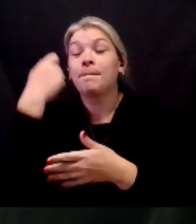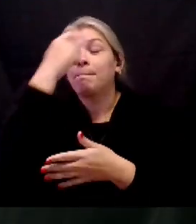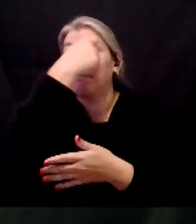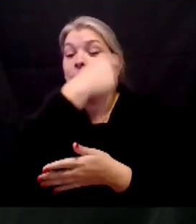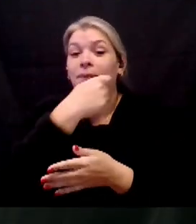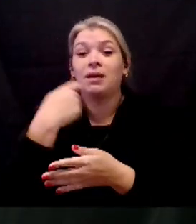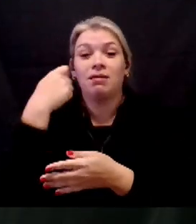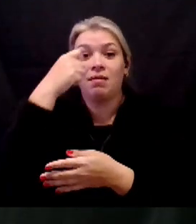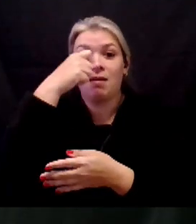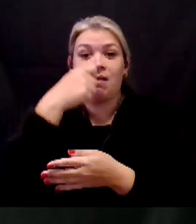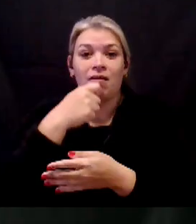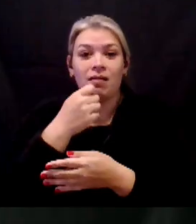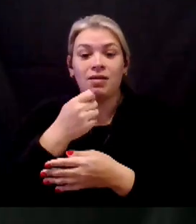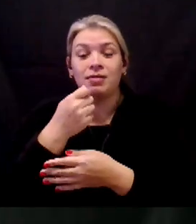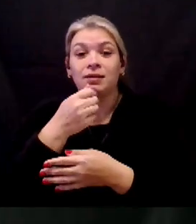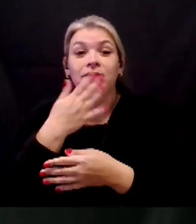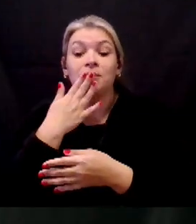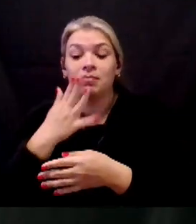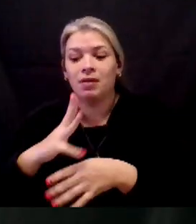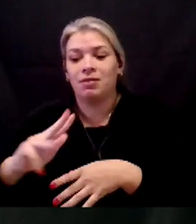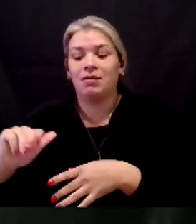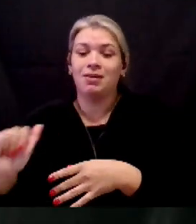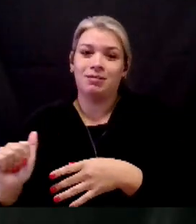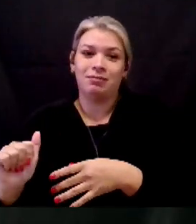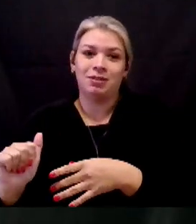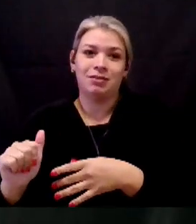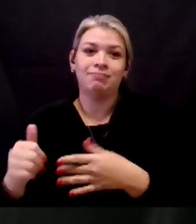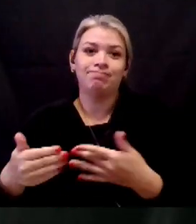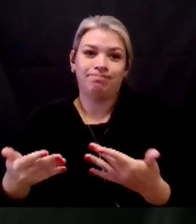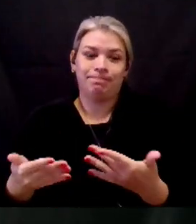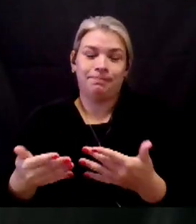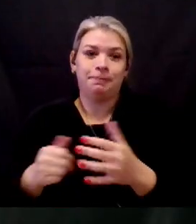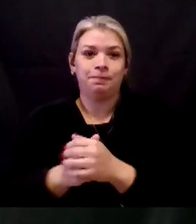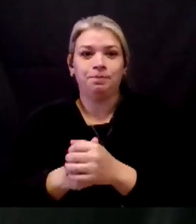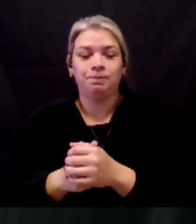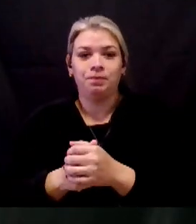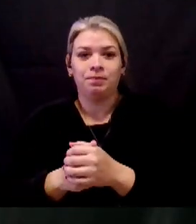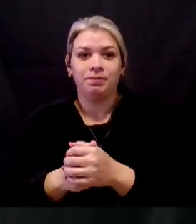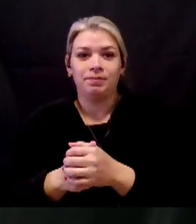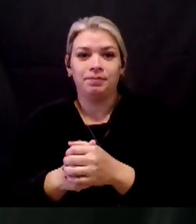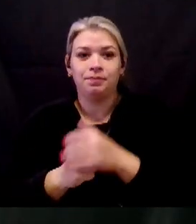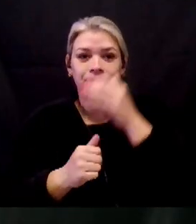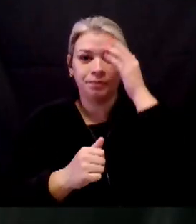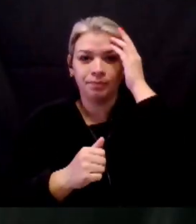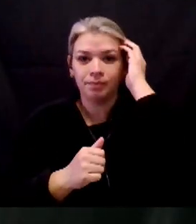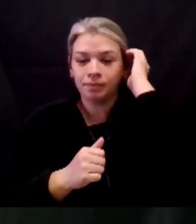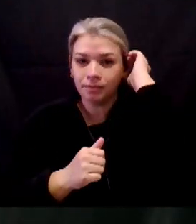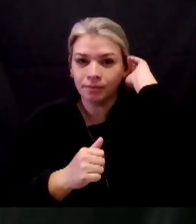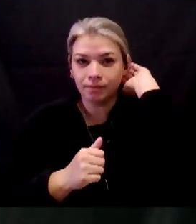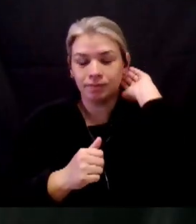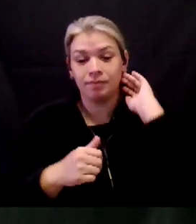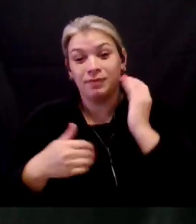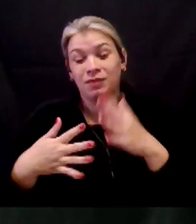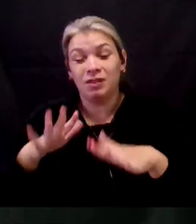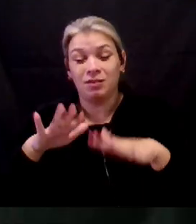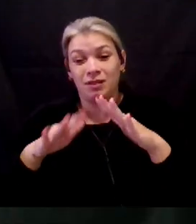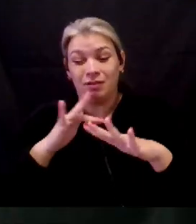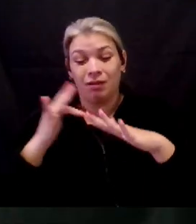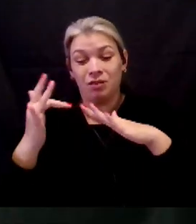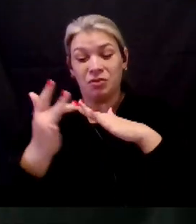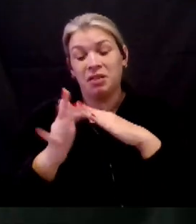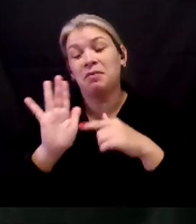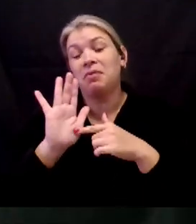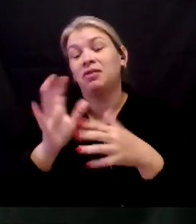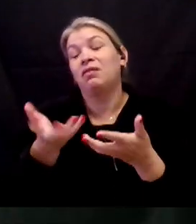Então, é uma busca precoce, uma pele perfeita, É isso que estão vendendo na internet para as nossas crianças, a pele perfeita.